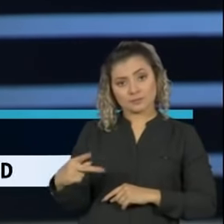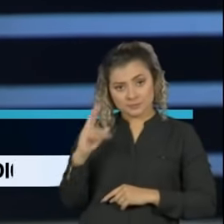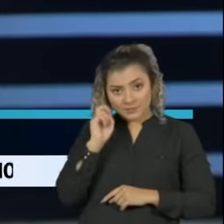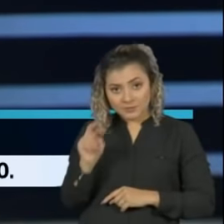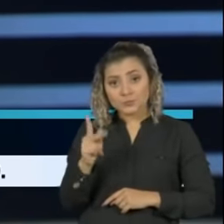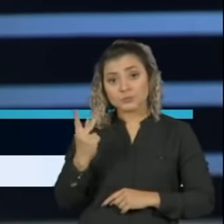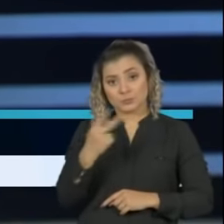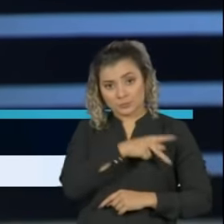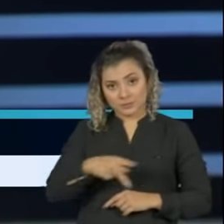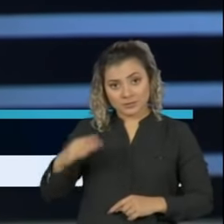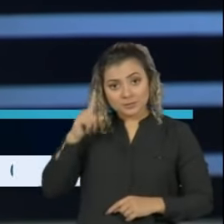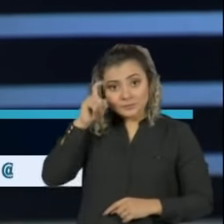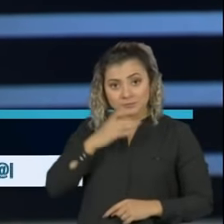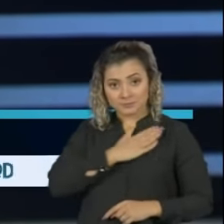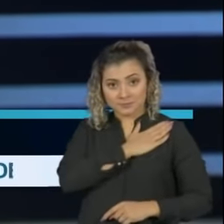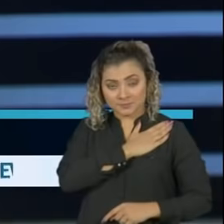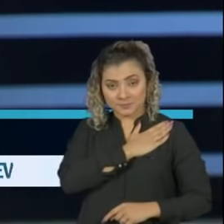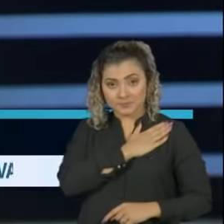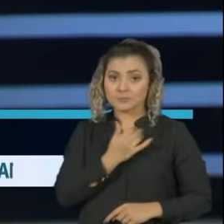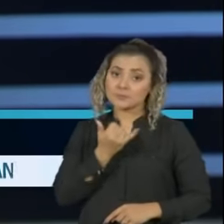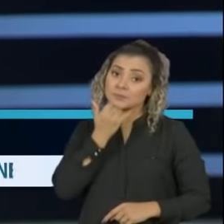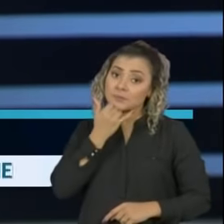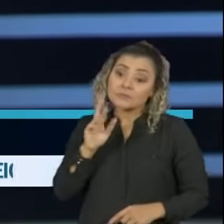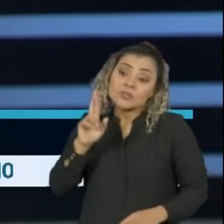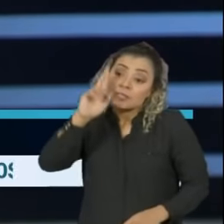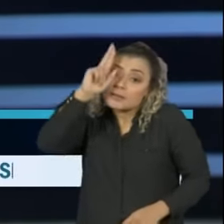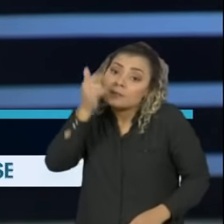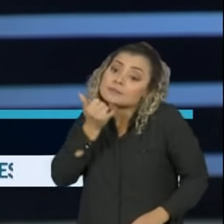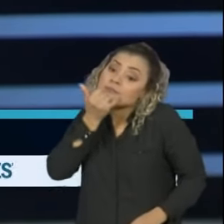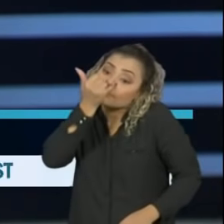bem o vice-presidente, se foi sem querer, eu não acho que foi